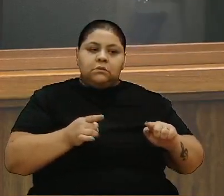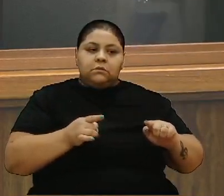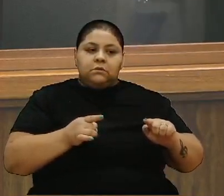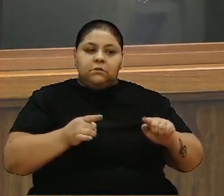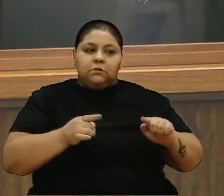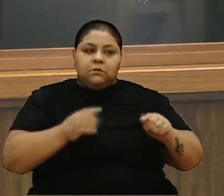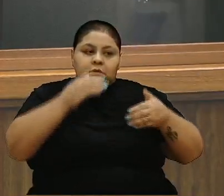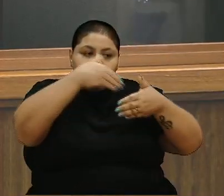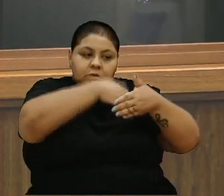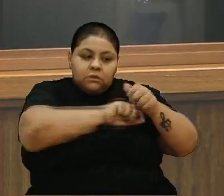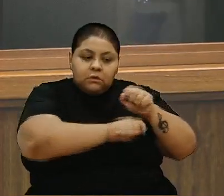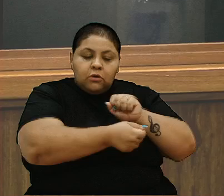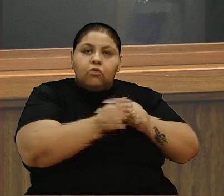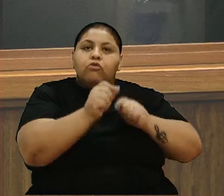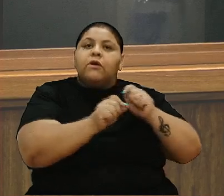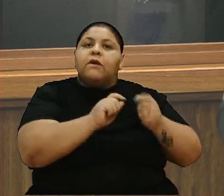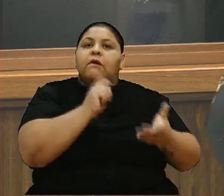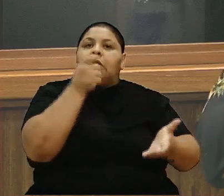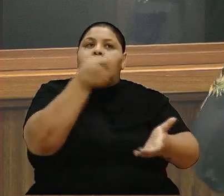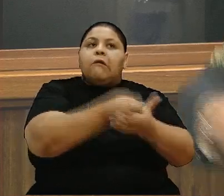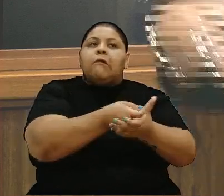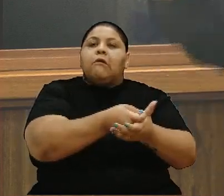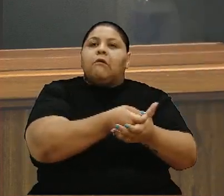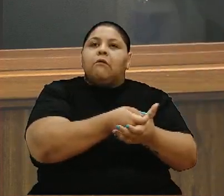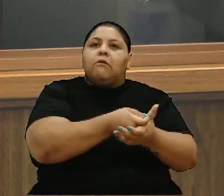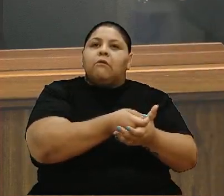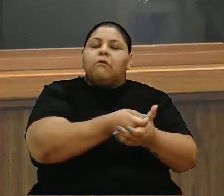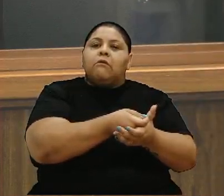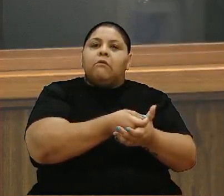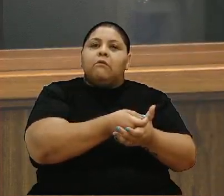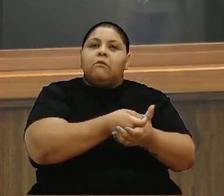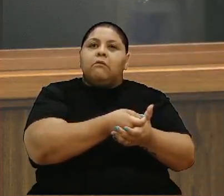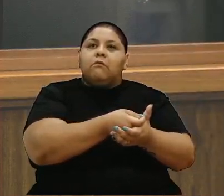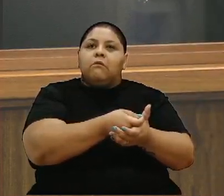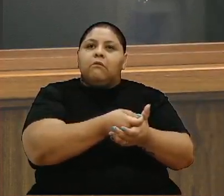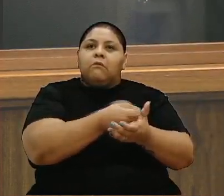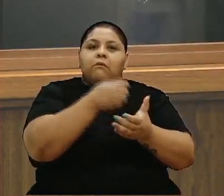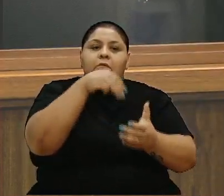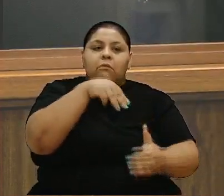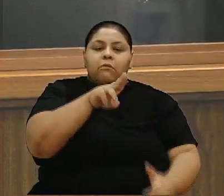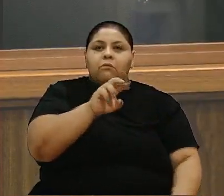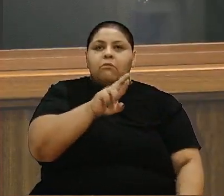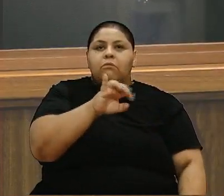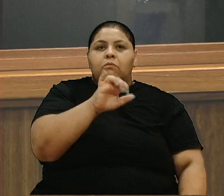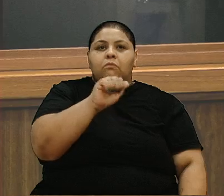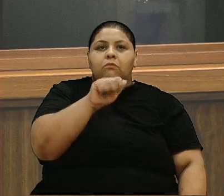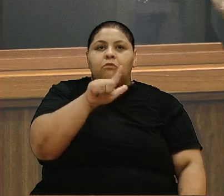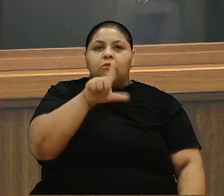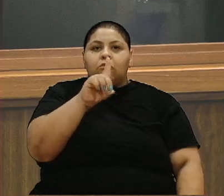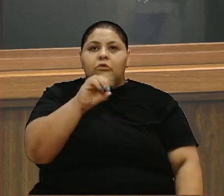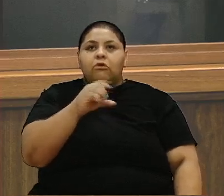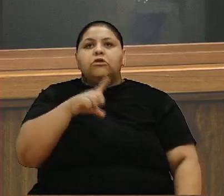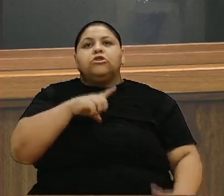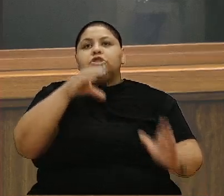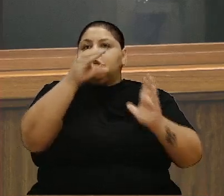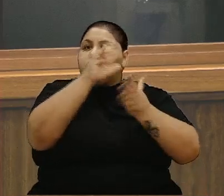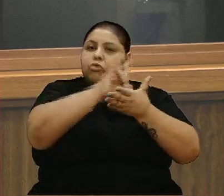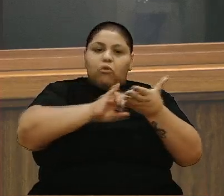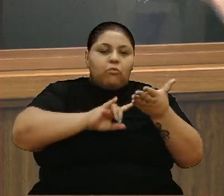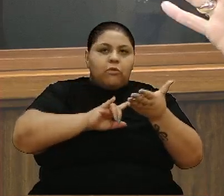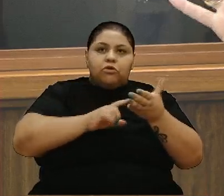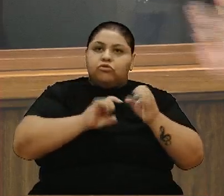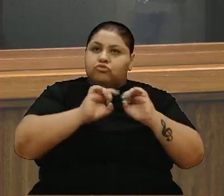da prefeitura. O que custa, então, passar para o Memorial do Santa Fé, já que vinha no ofício, tudo isso. Só estou